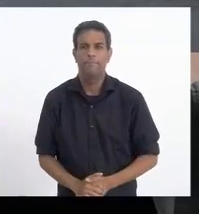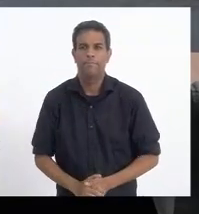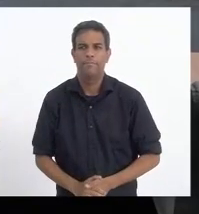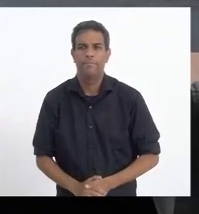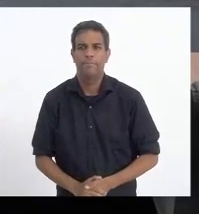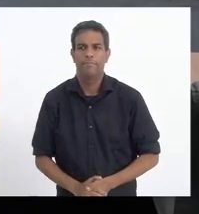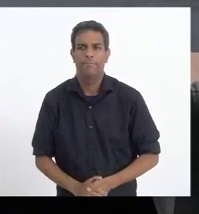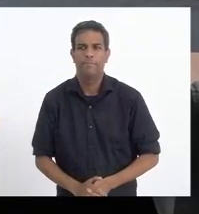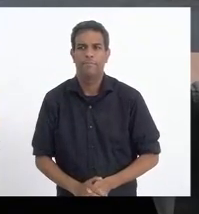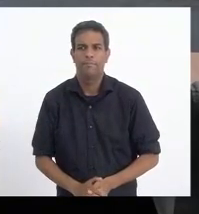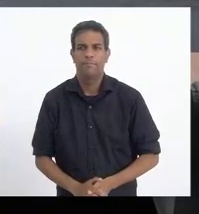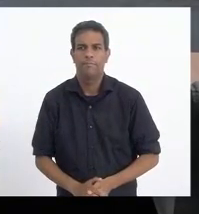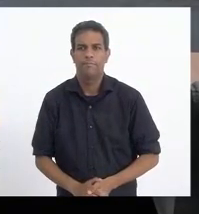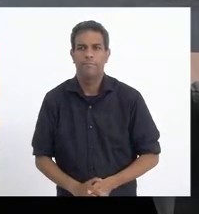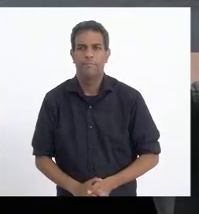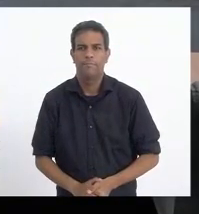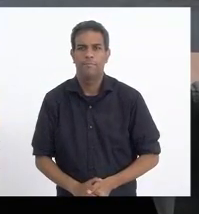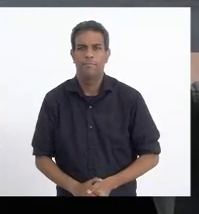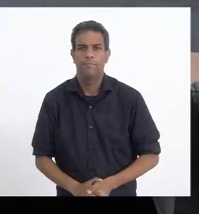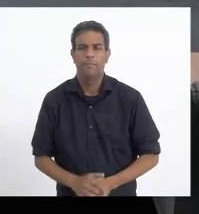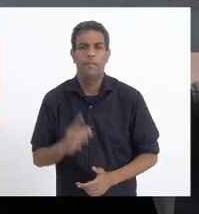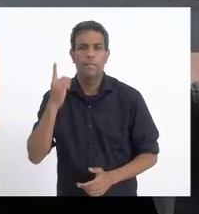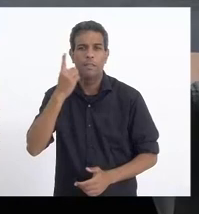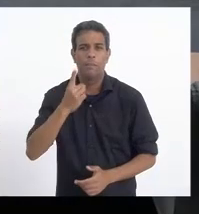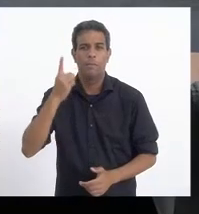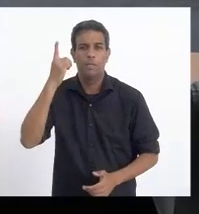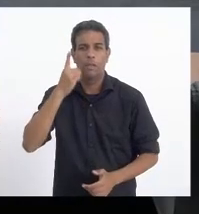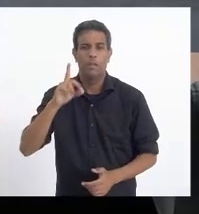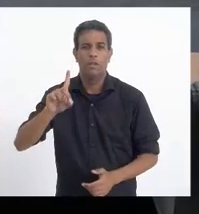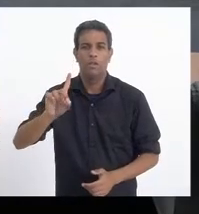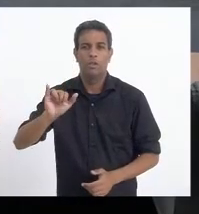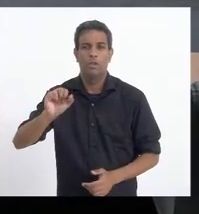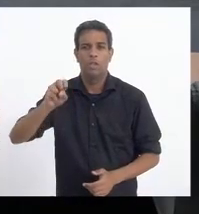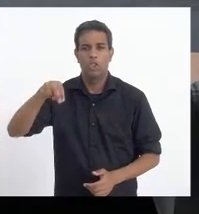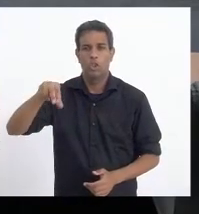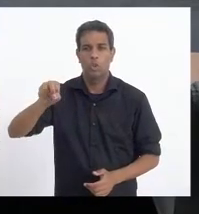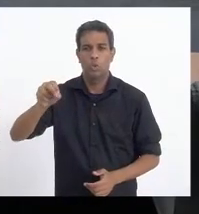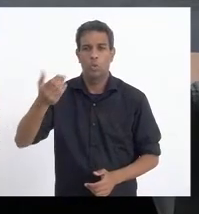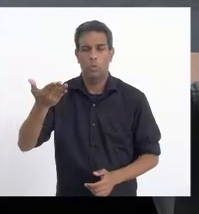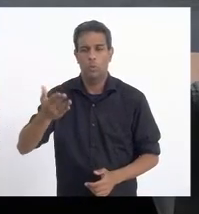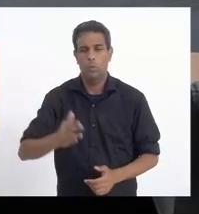e por favor Deputado dinheiro com a palavra